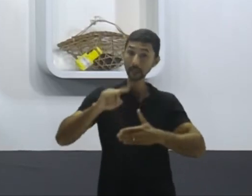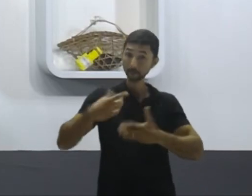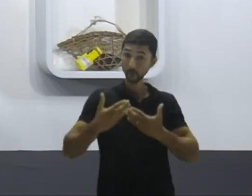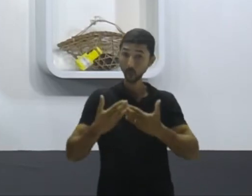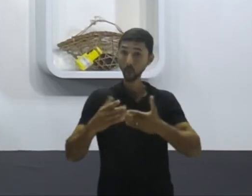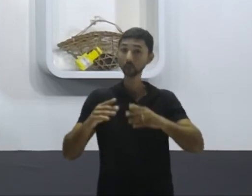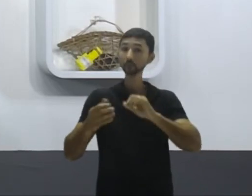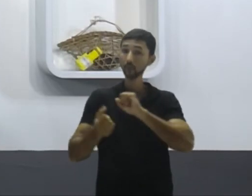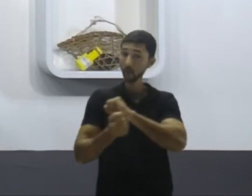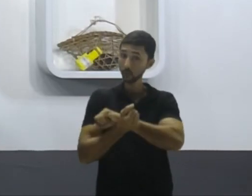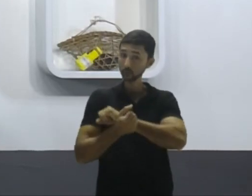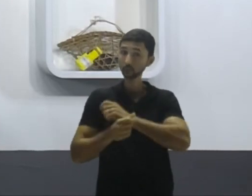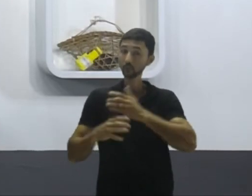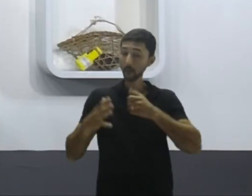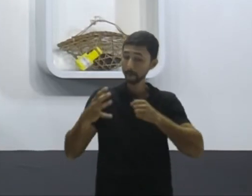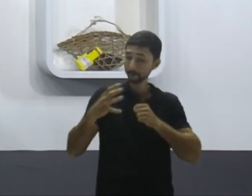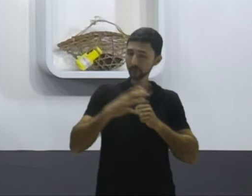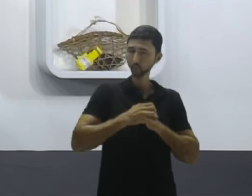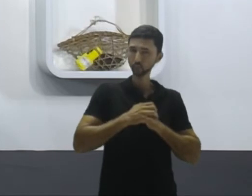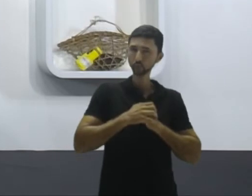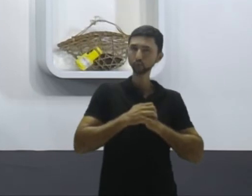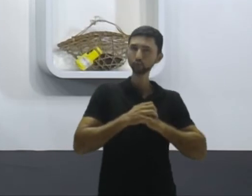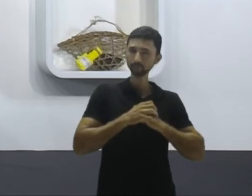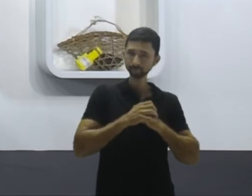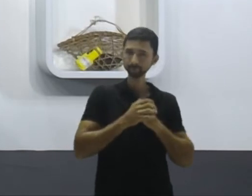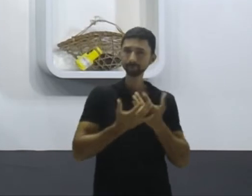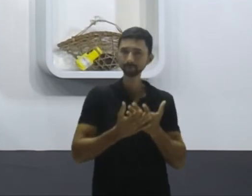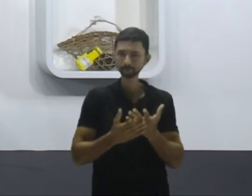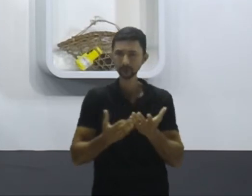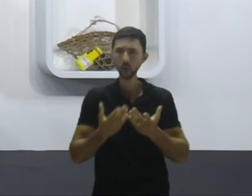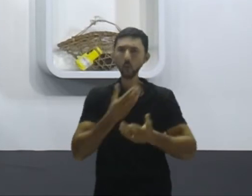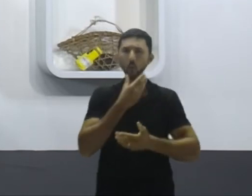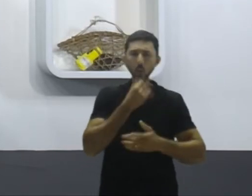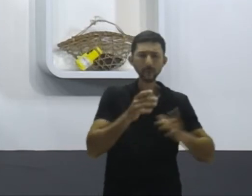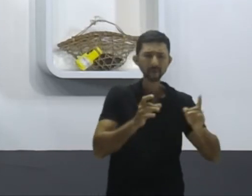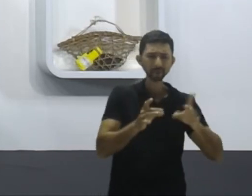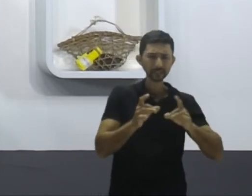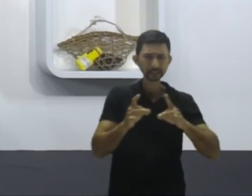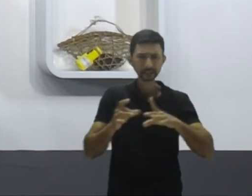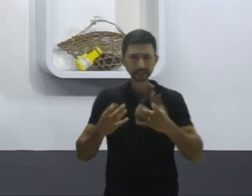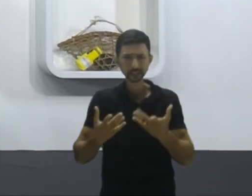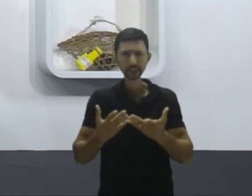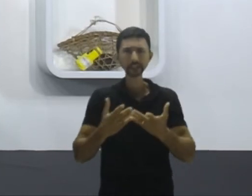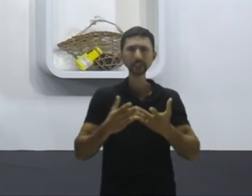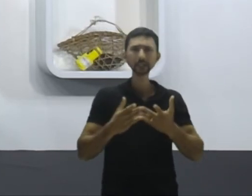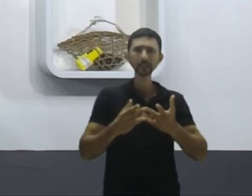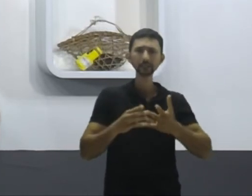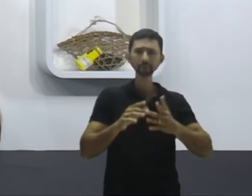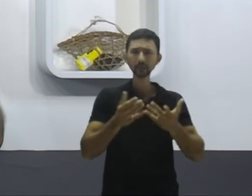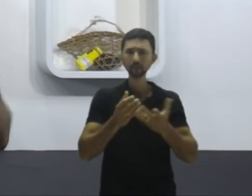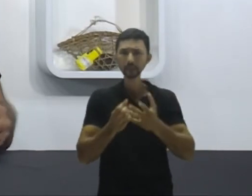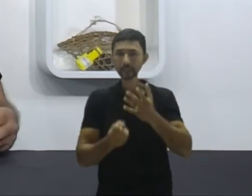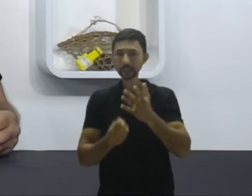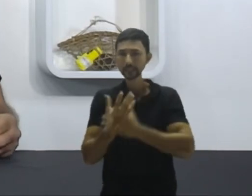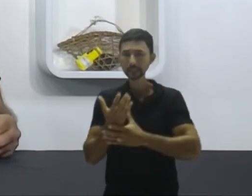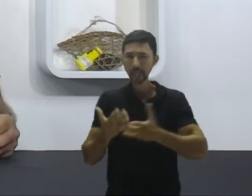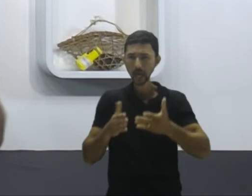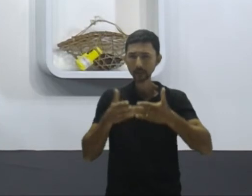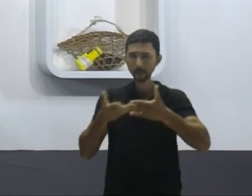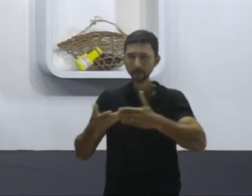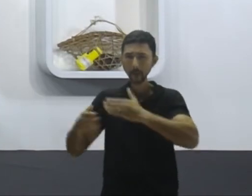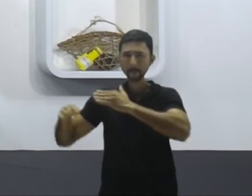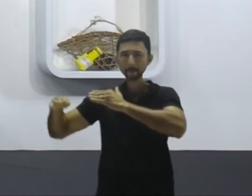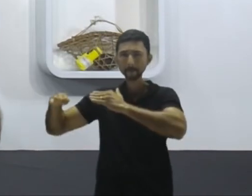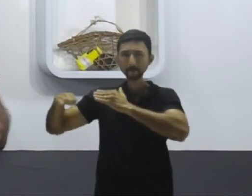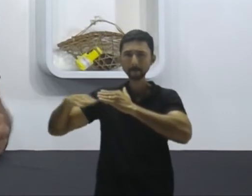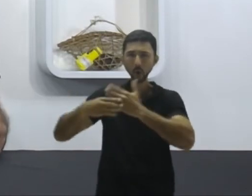clandestinamente. Tá? Os traficantes, os comerciantes de escravos, eles criaram portos clandestinos